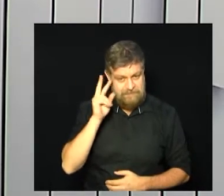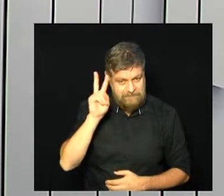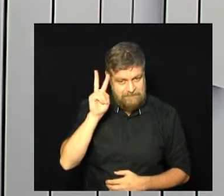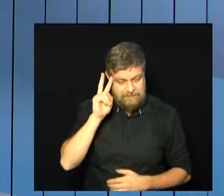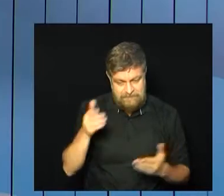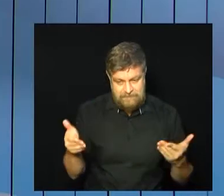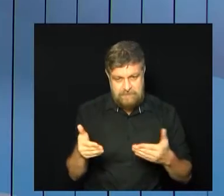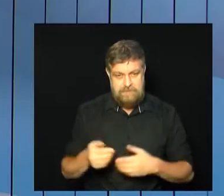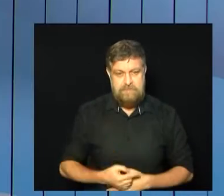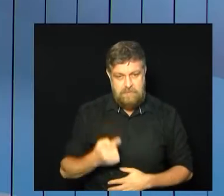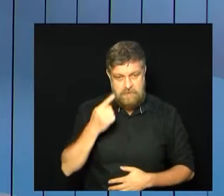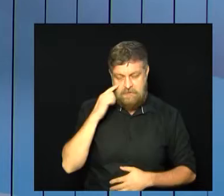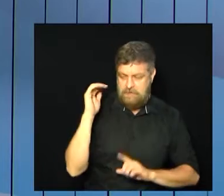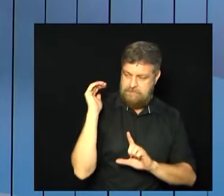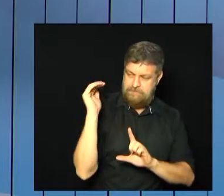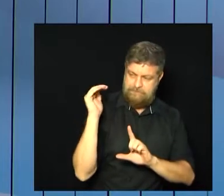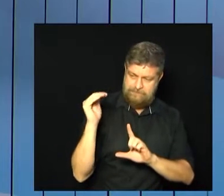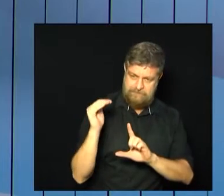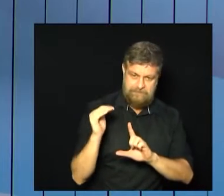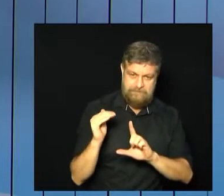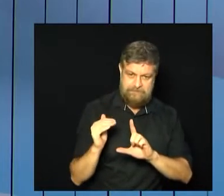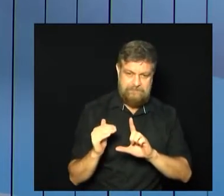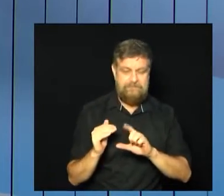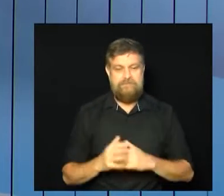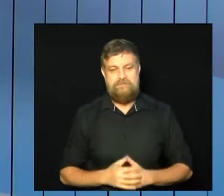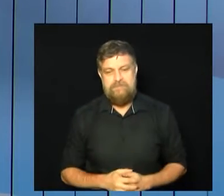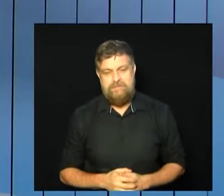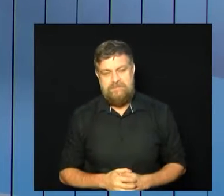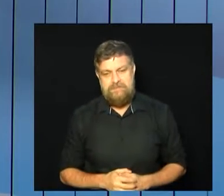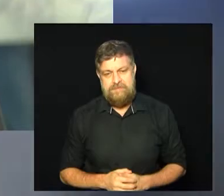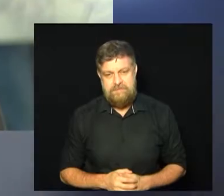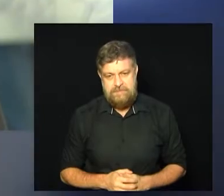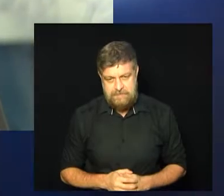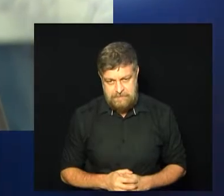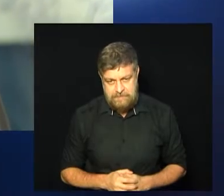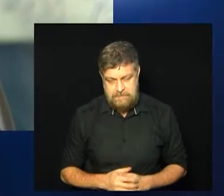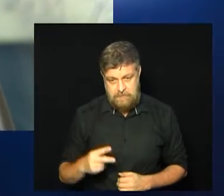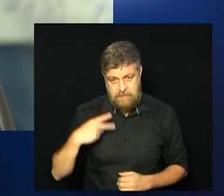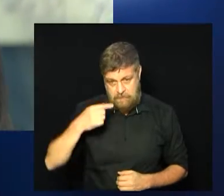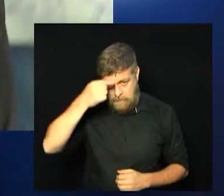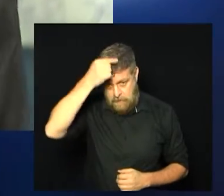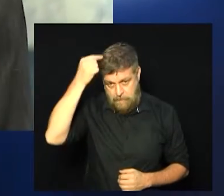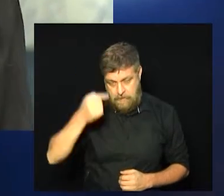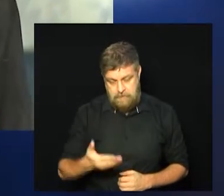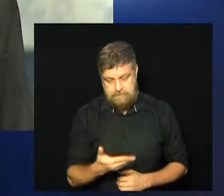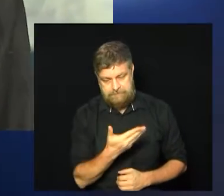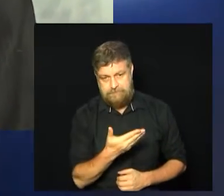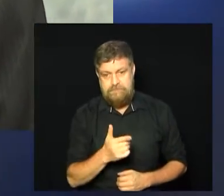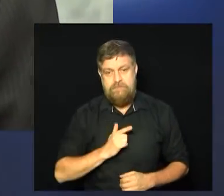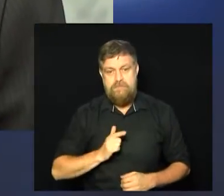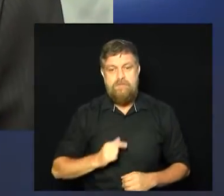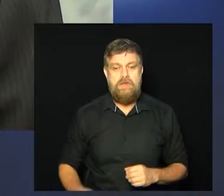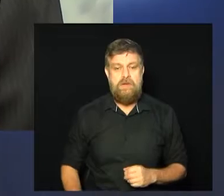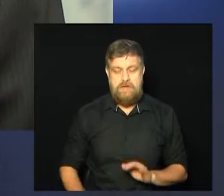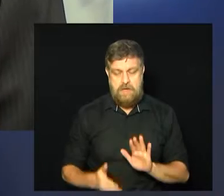segunda-feira. Confira agora os destaques de hoje. Vereador Paulo Gaspar propõe programa